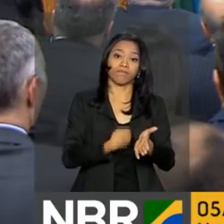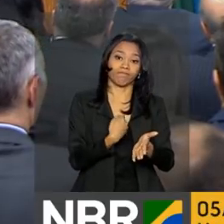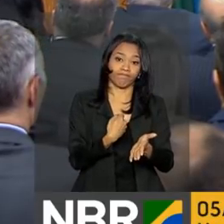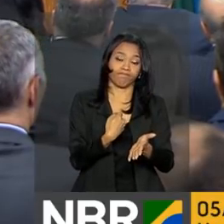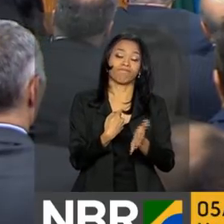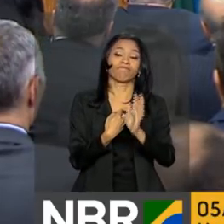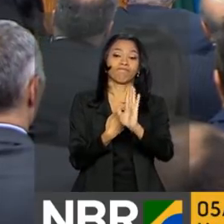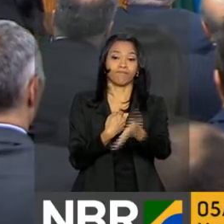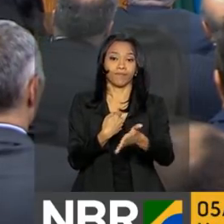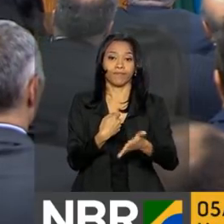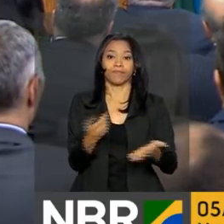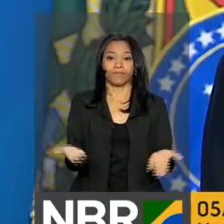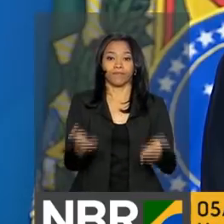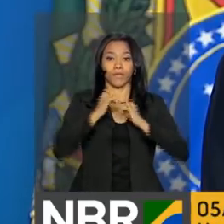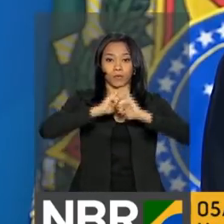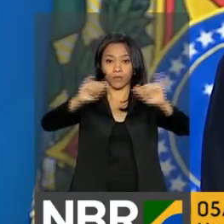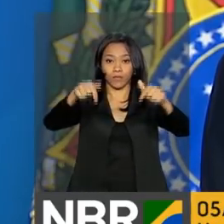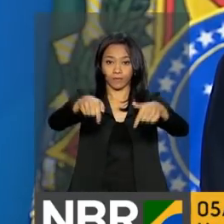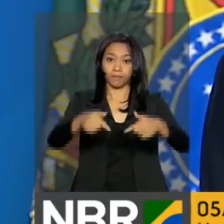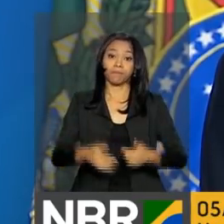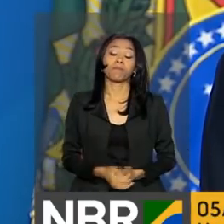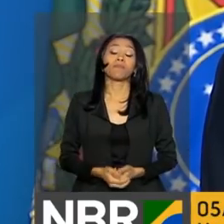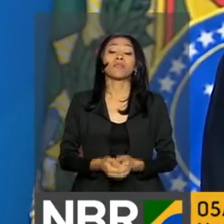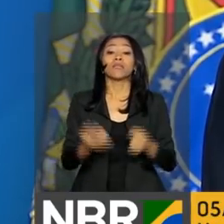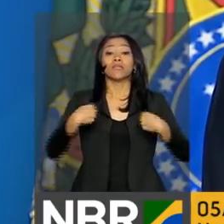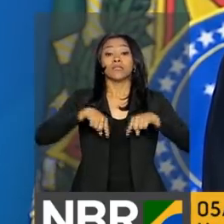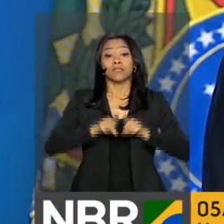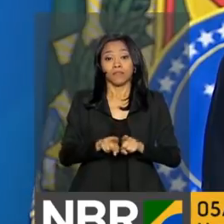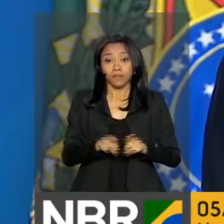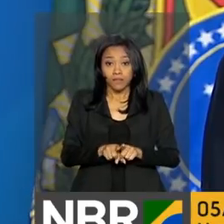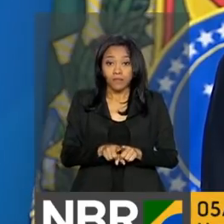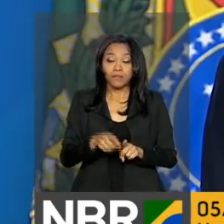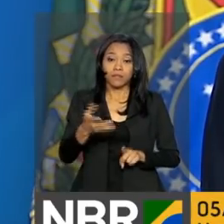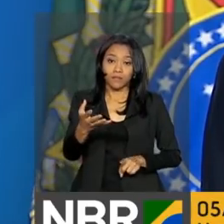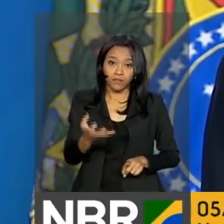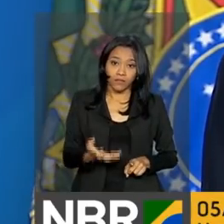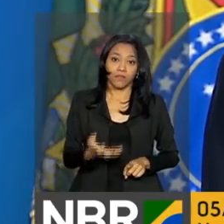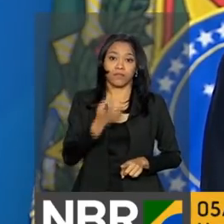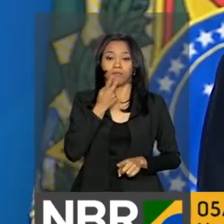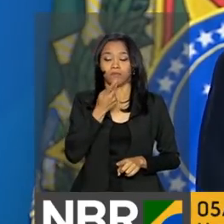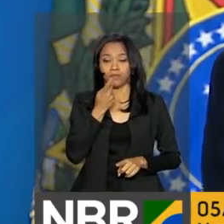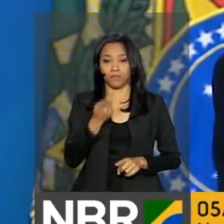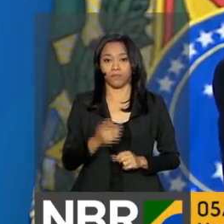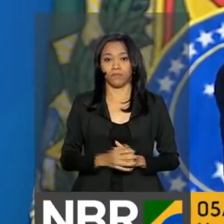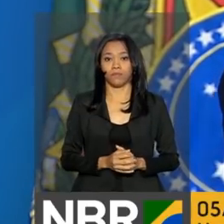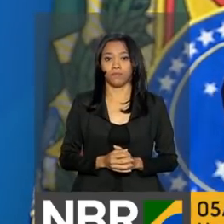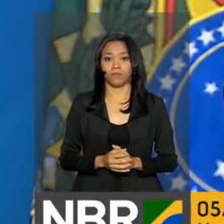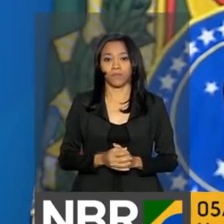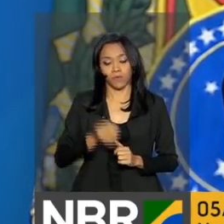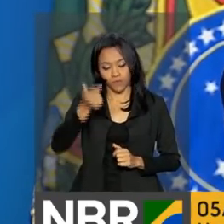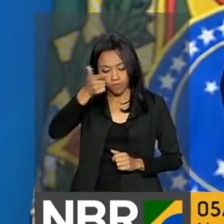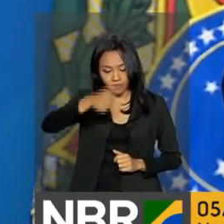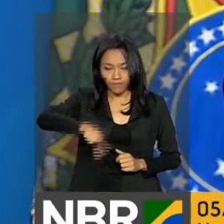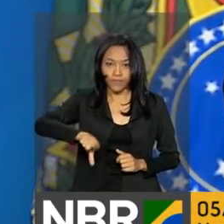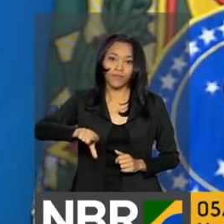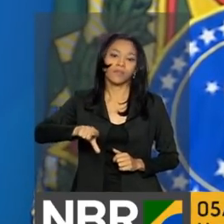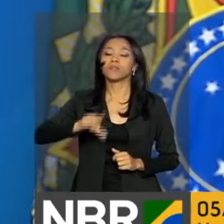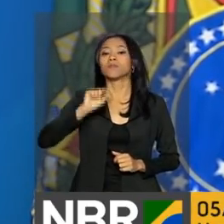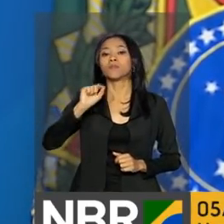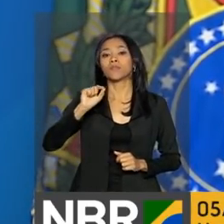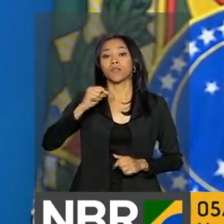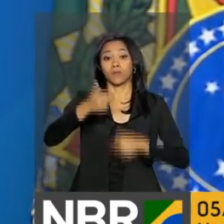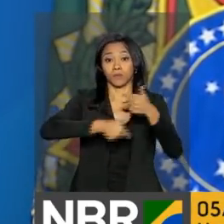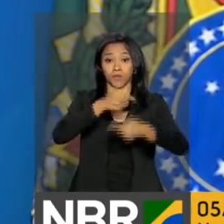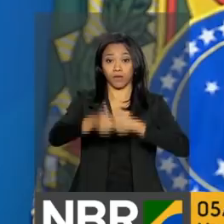de anunciar como também a eu quero registar repetindo o trabalho